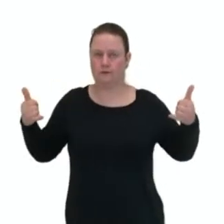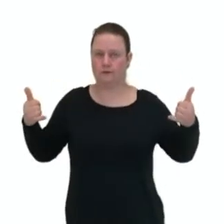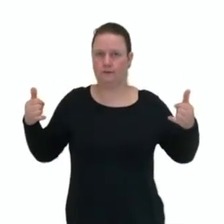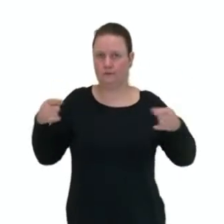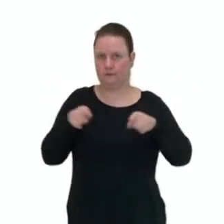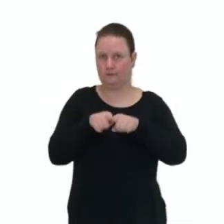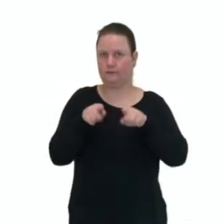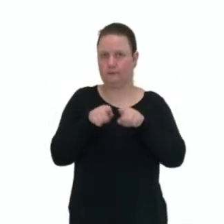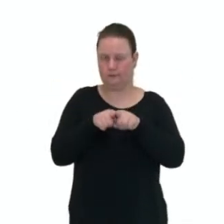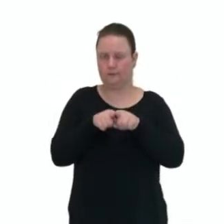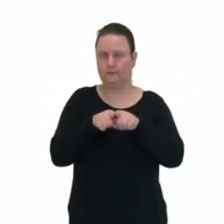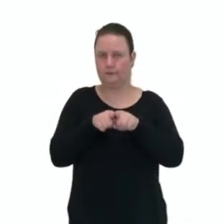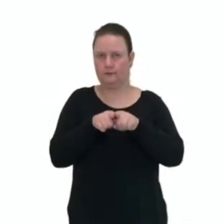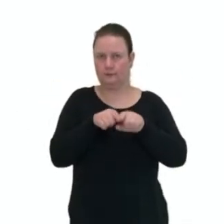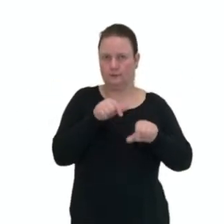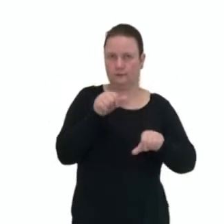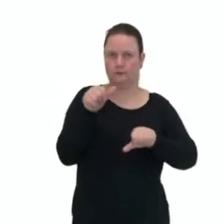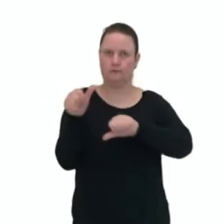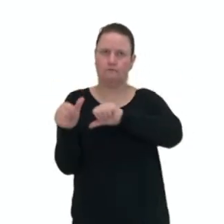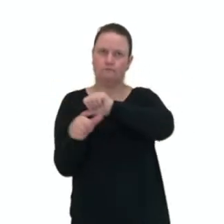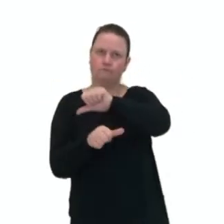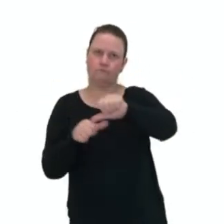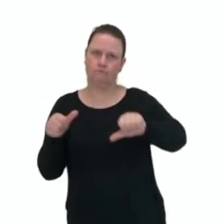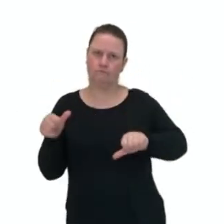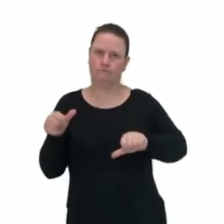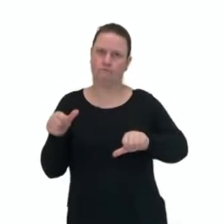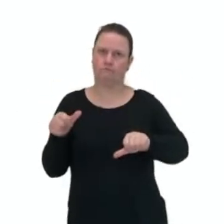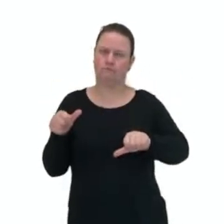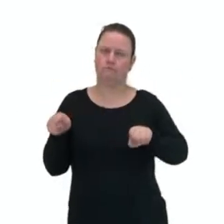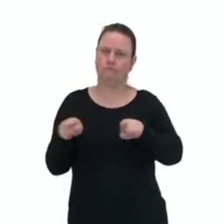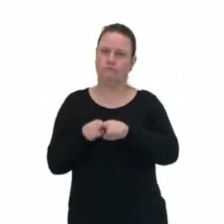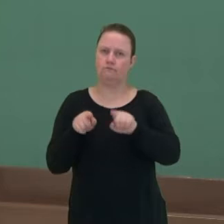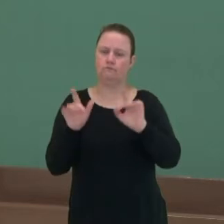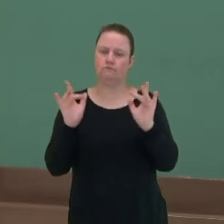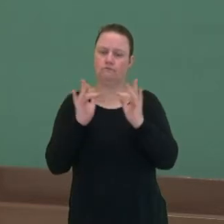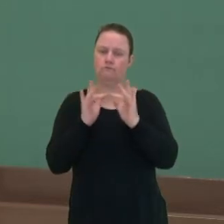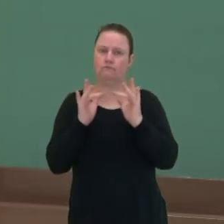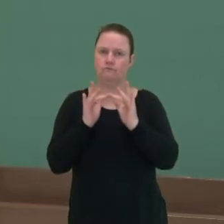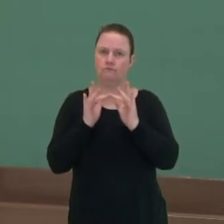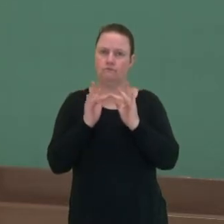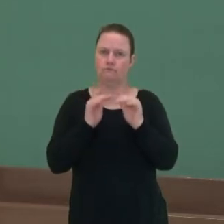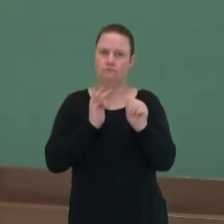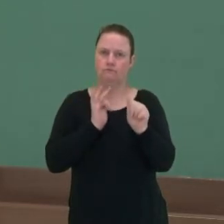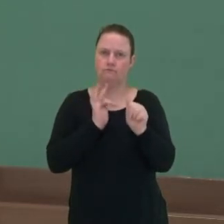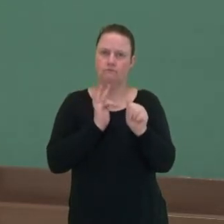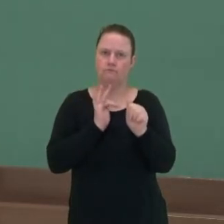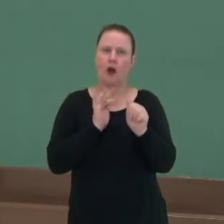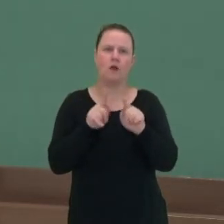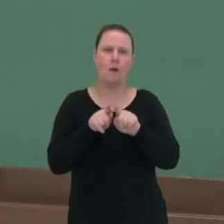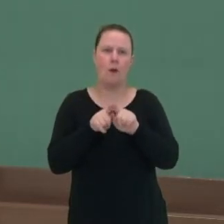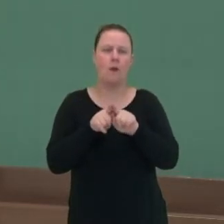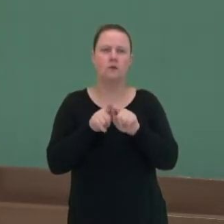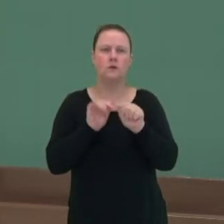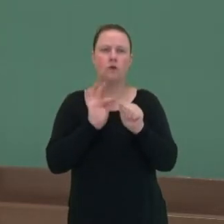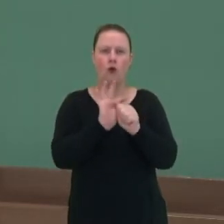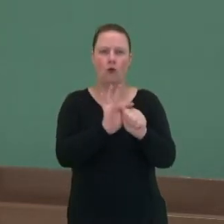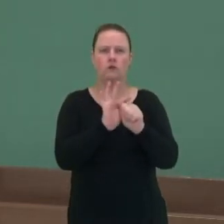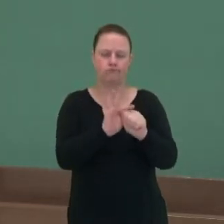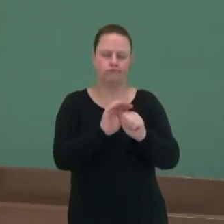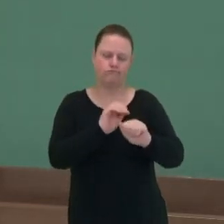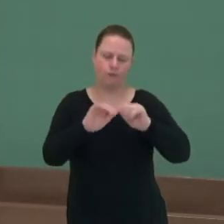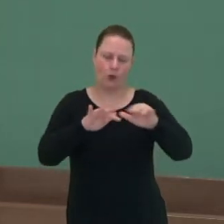e se reveza com ela para conduzir esta força. E é assim que esse equipamento funciona ou faz